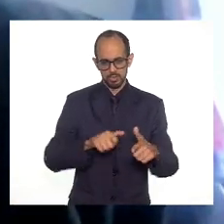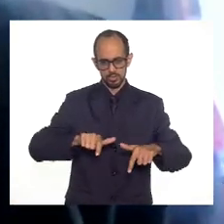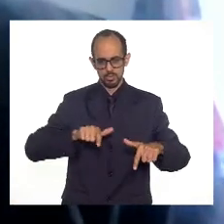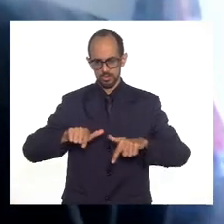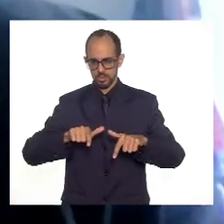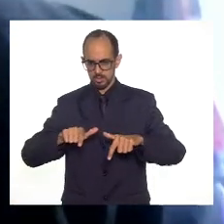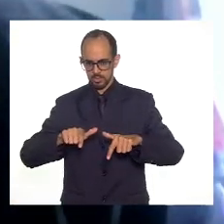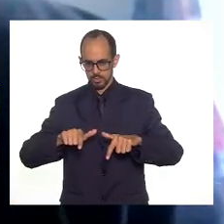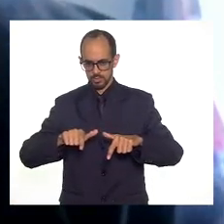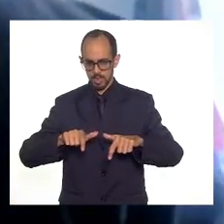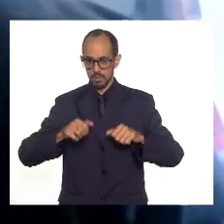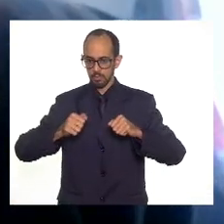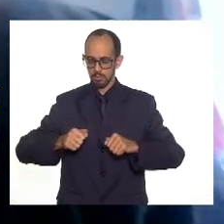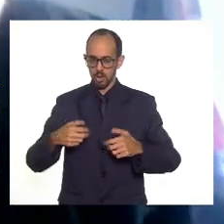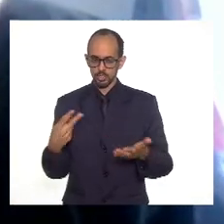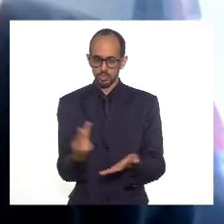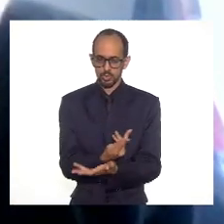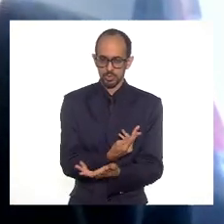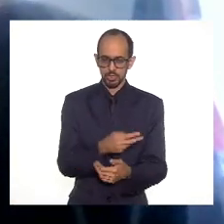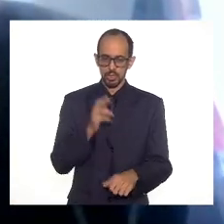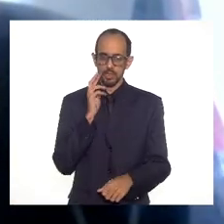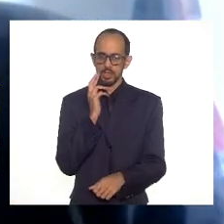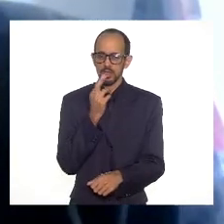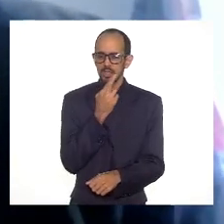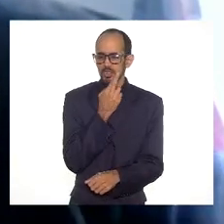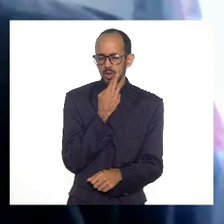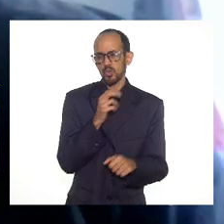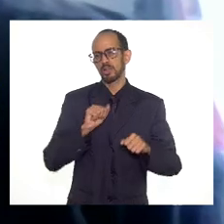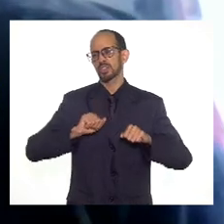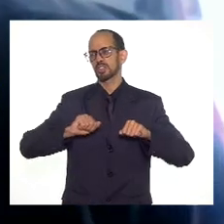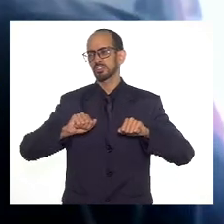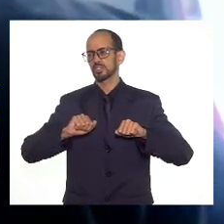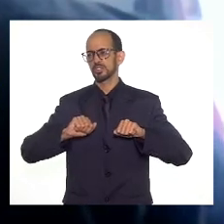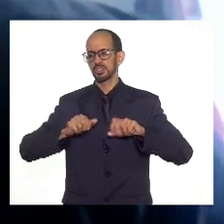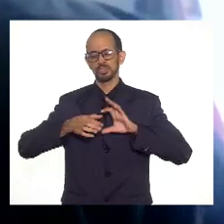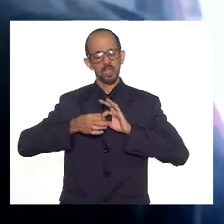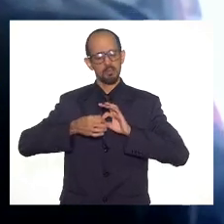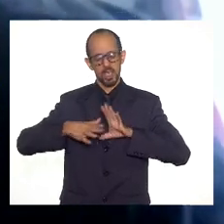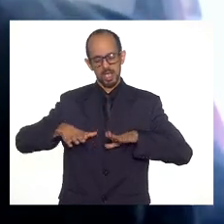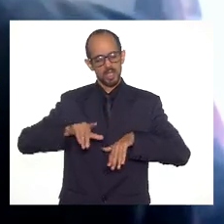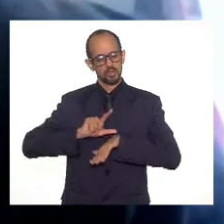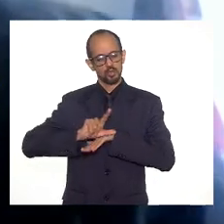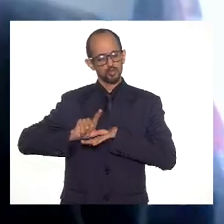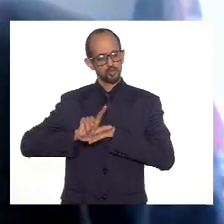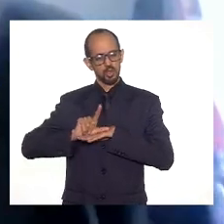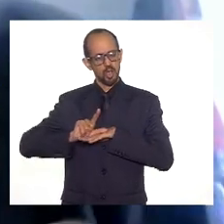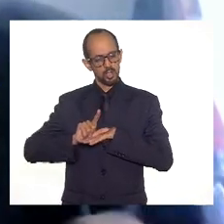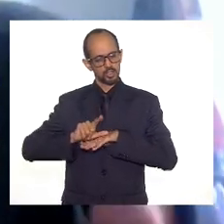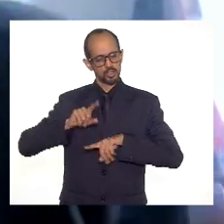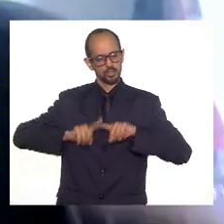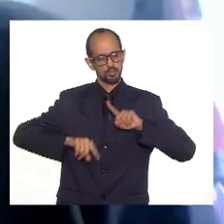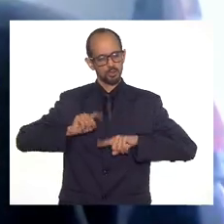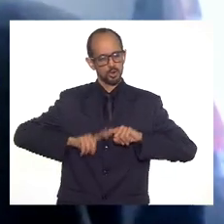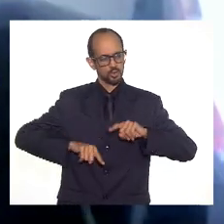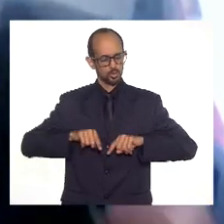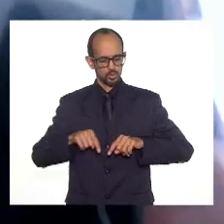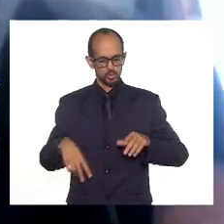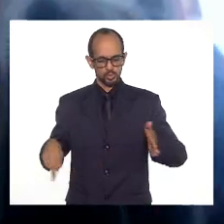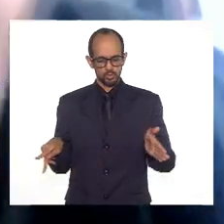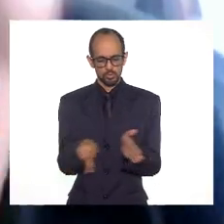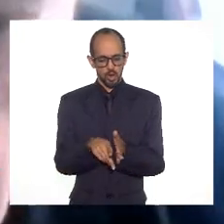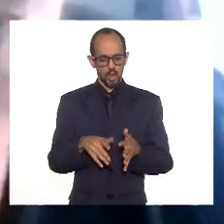haver, tranquilamente, restaurante panorâmico, loja de produtos da terra,